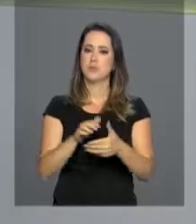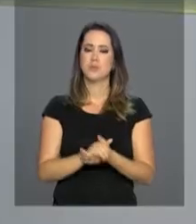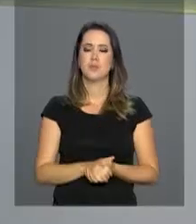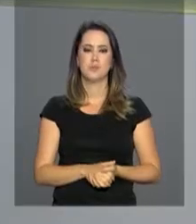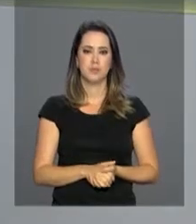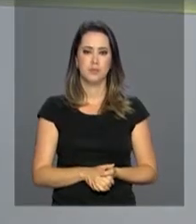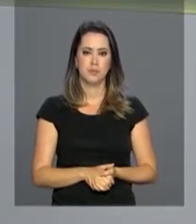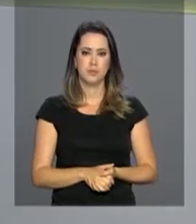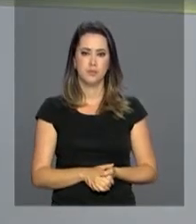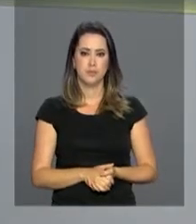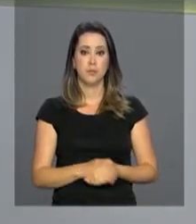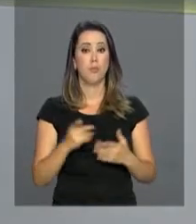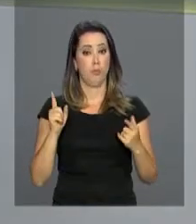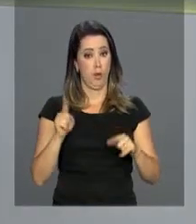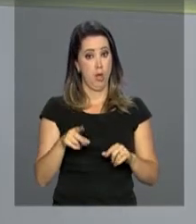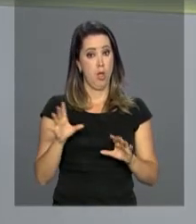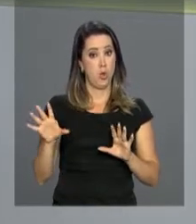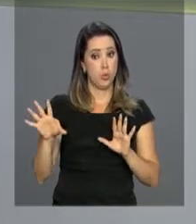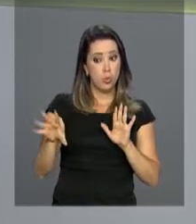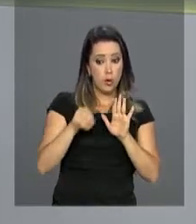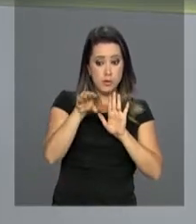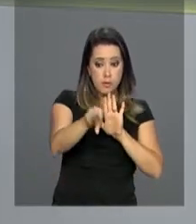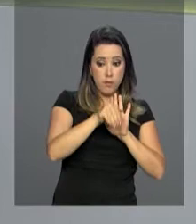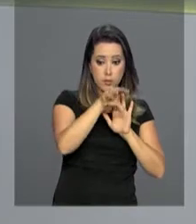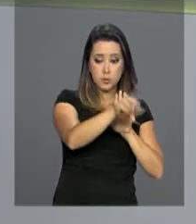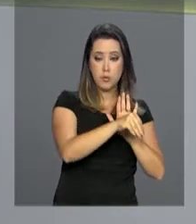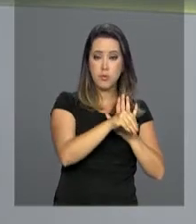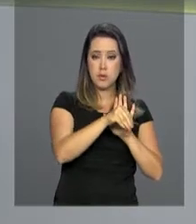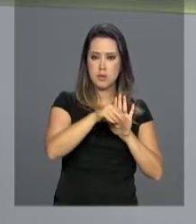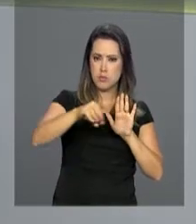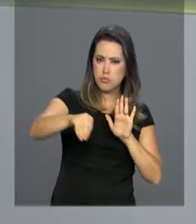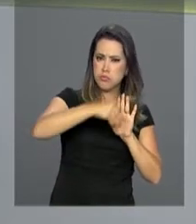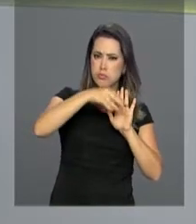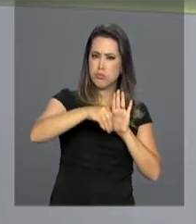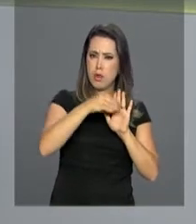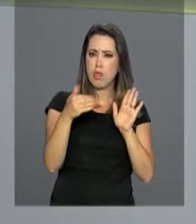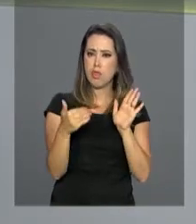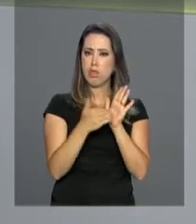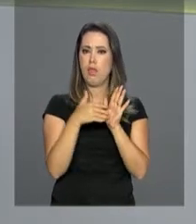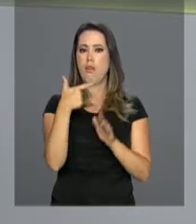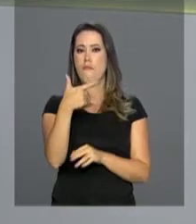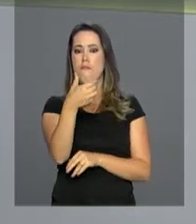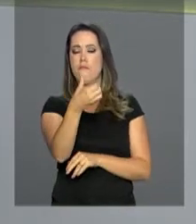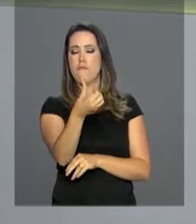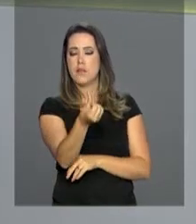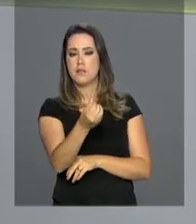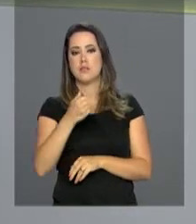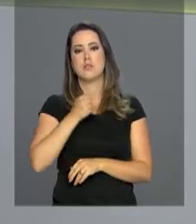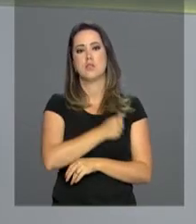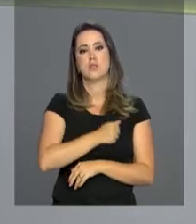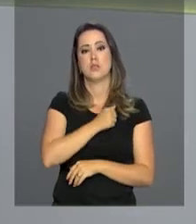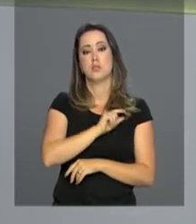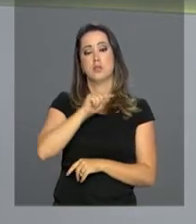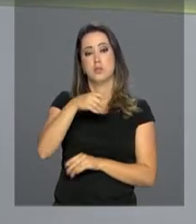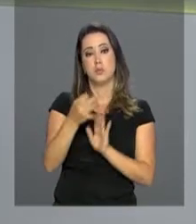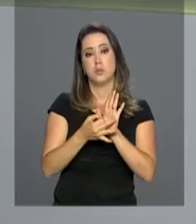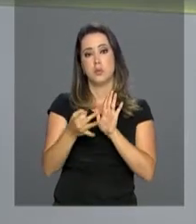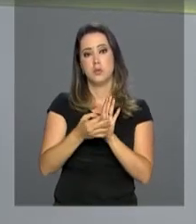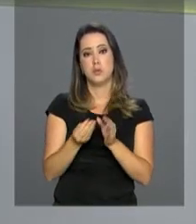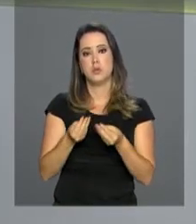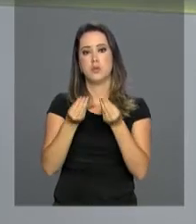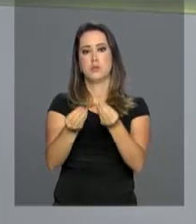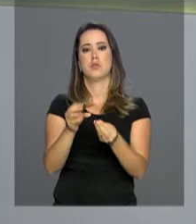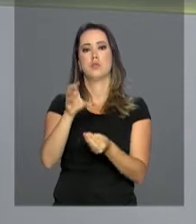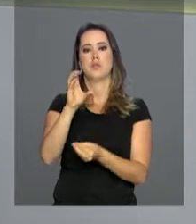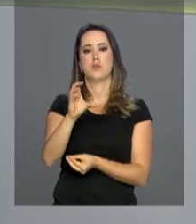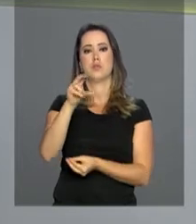os dados serão reunidos até o dia 26 de agosto eo resultado da consulta pública vai ser encaminhado para o conselho nacional de educação